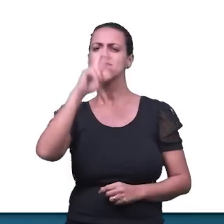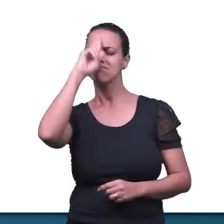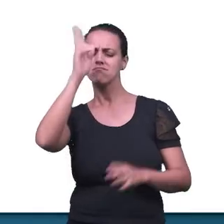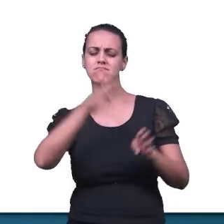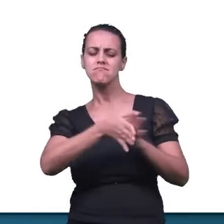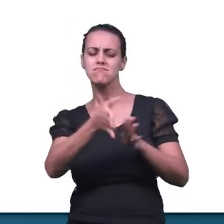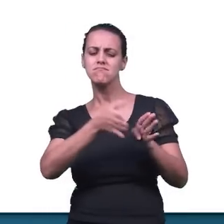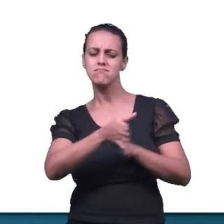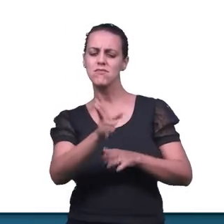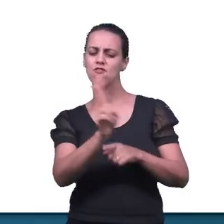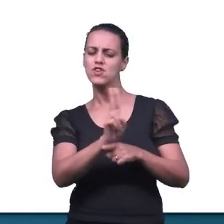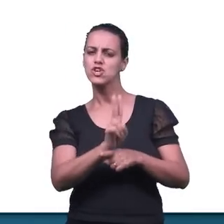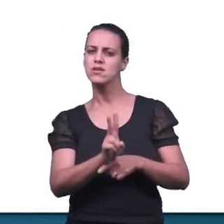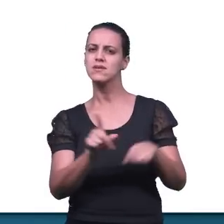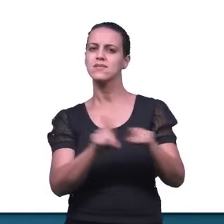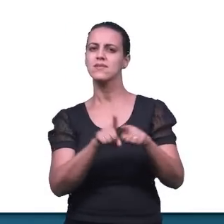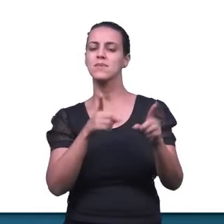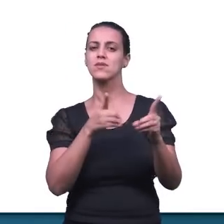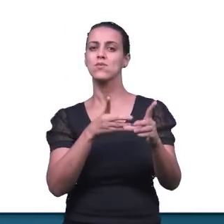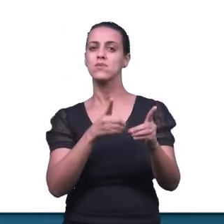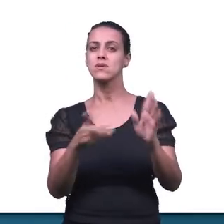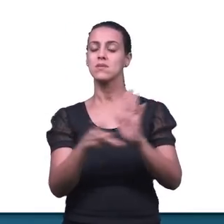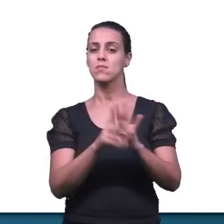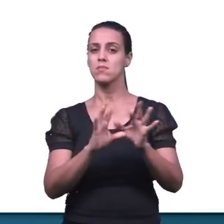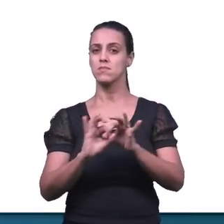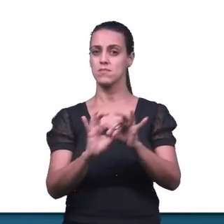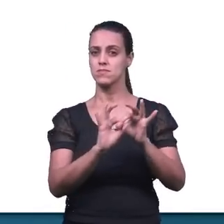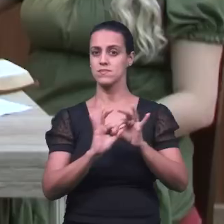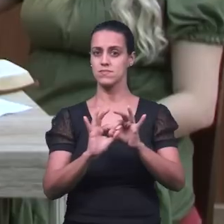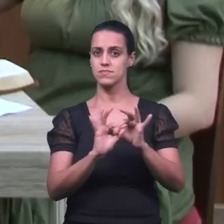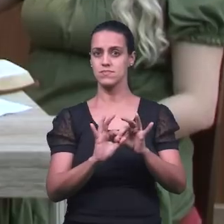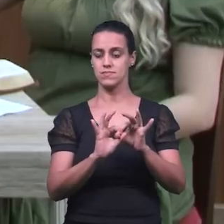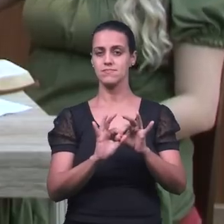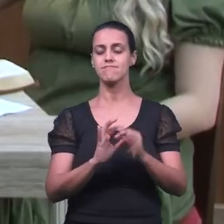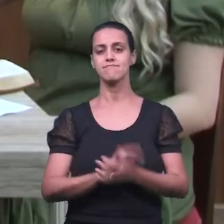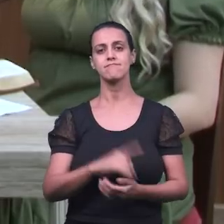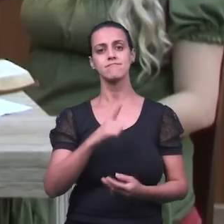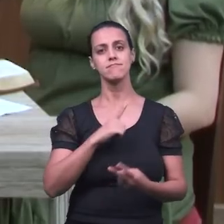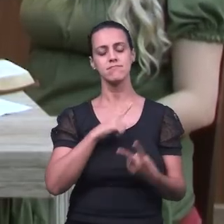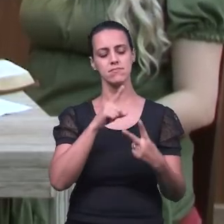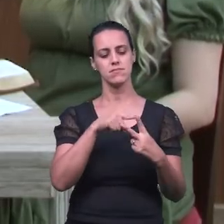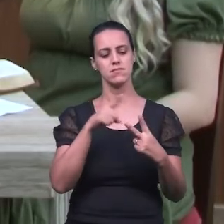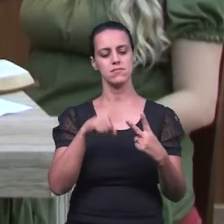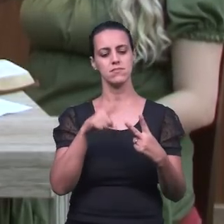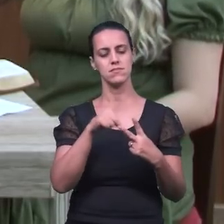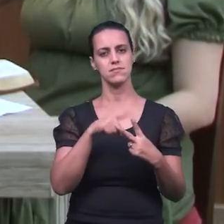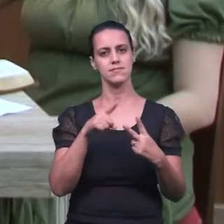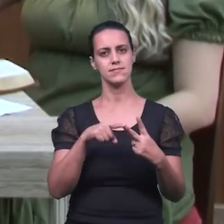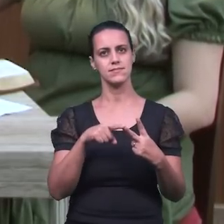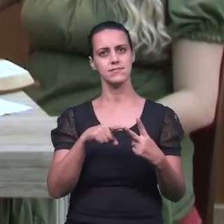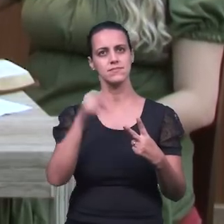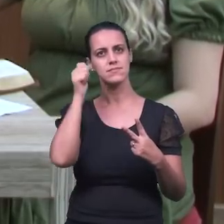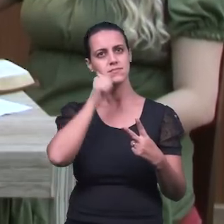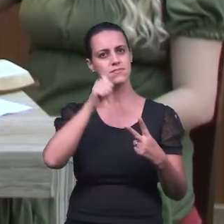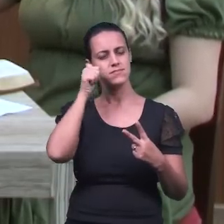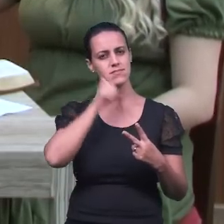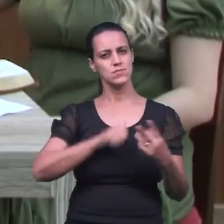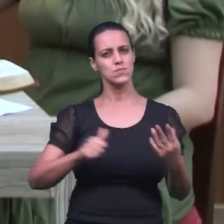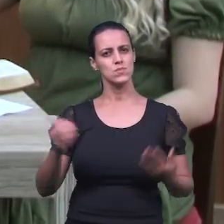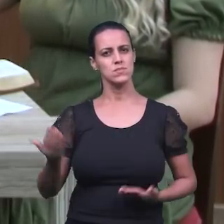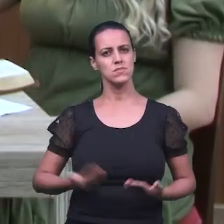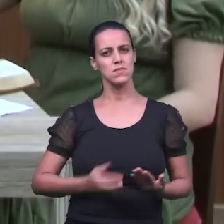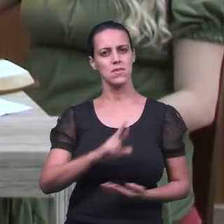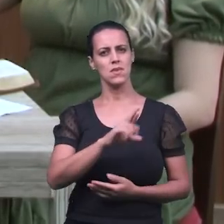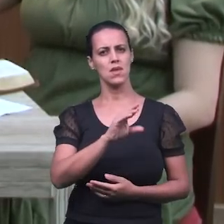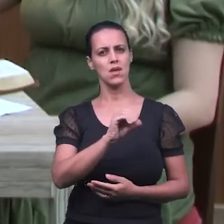de vigilância e a doutrina da comunhão, temos duas participações, a senhora Rosileide Santos,